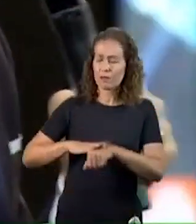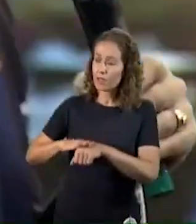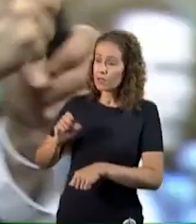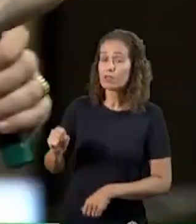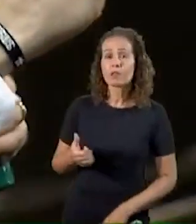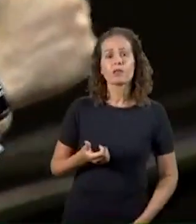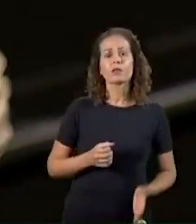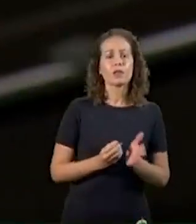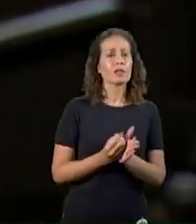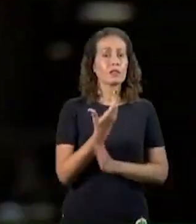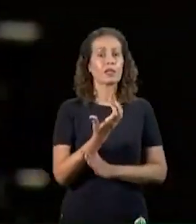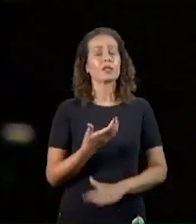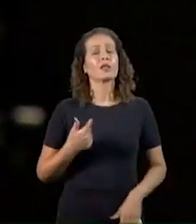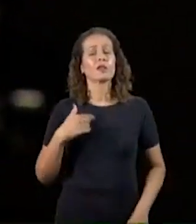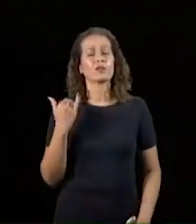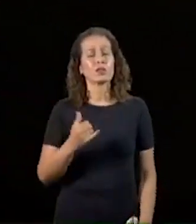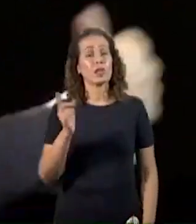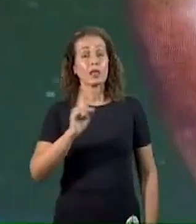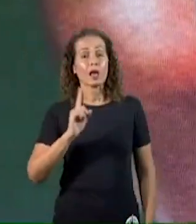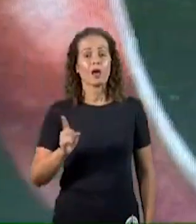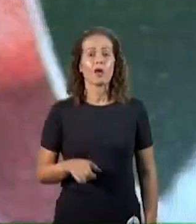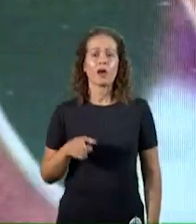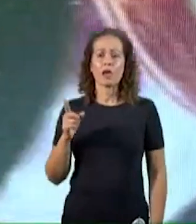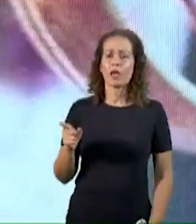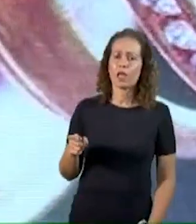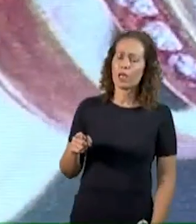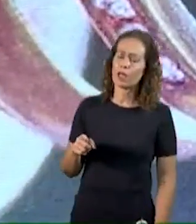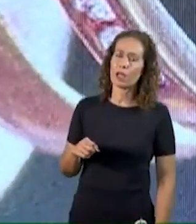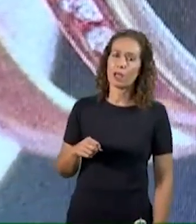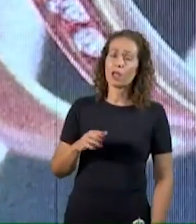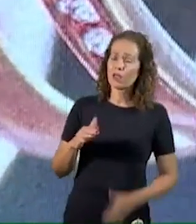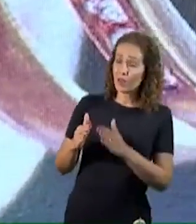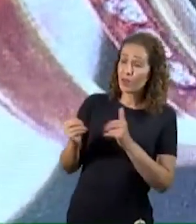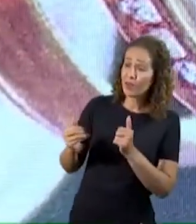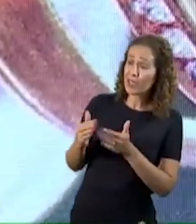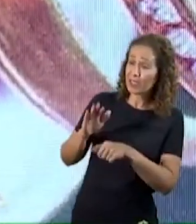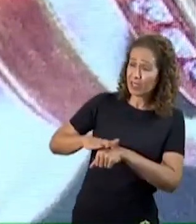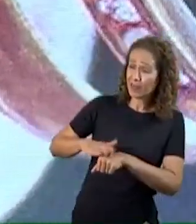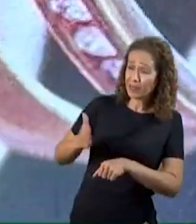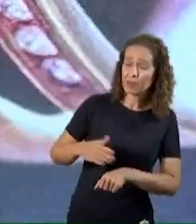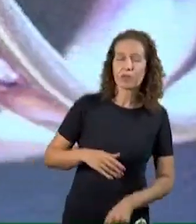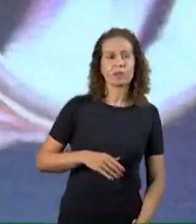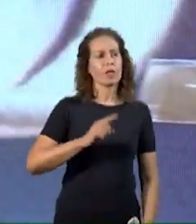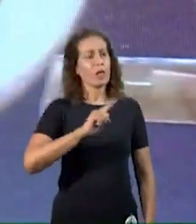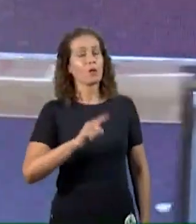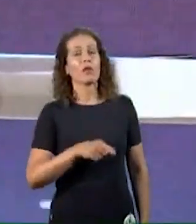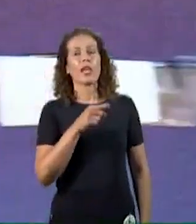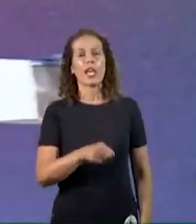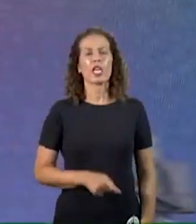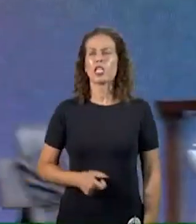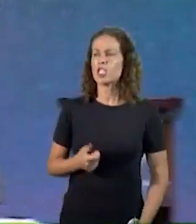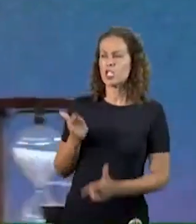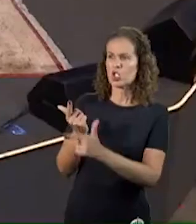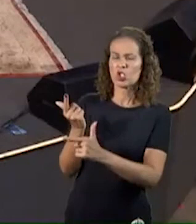sexta vez eu falei: vou falar não, só para ver o que dá. A pessoa falou: você faz? Eu falei: não. A pessoa saiu xingando, gente, batendo